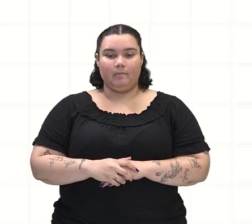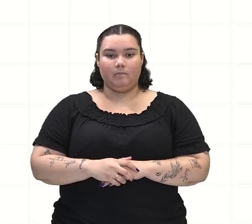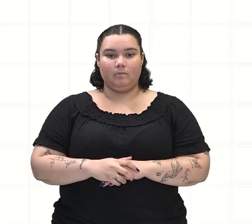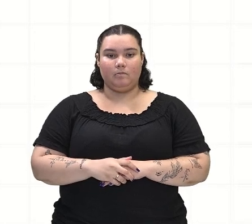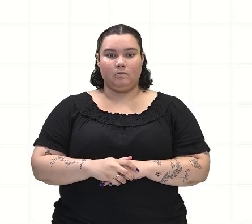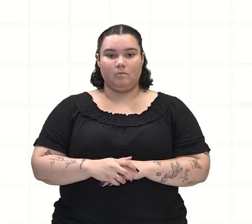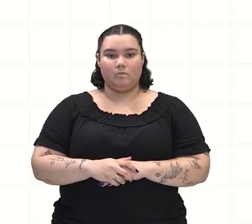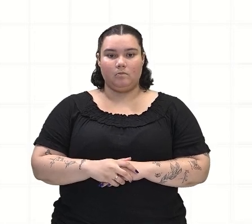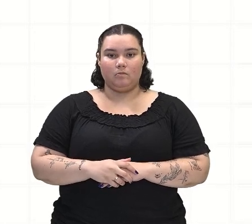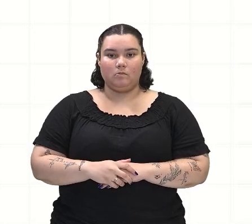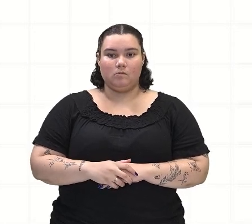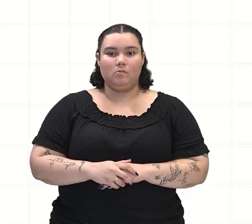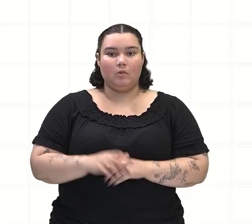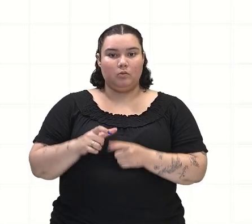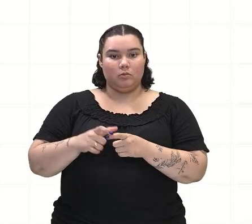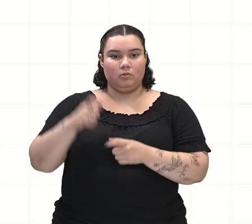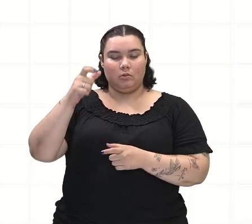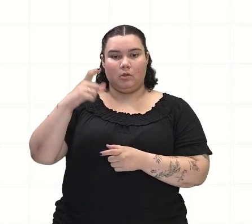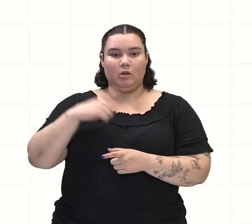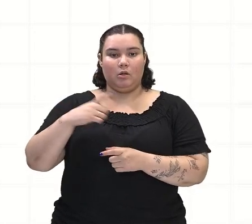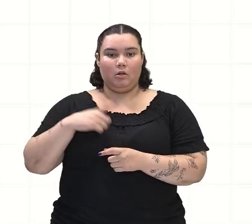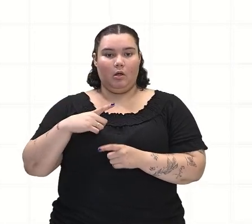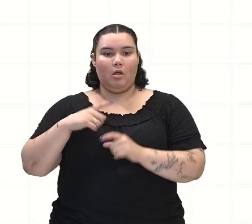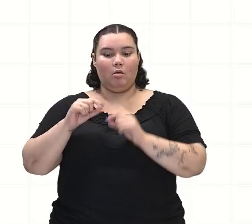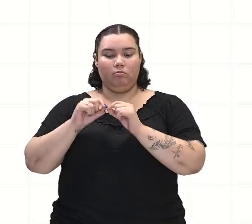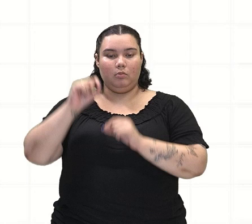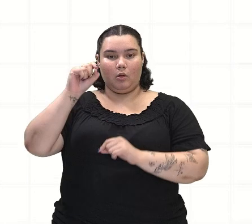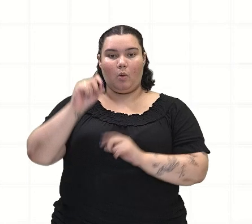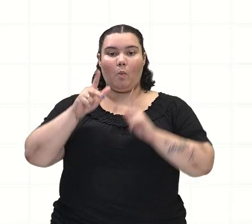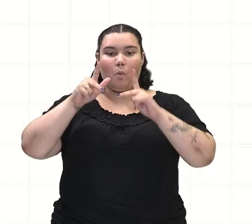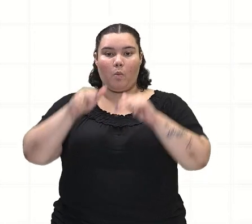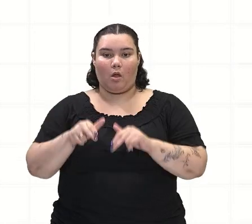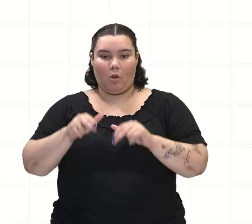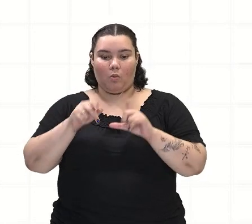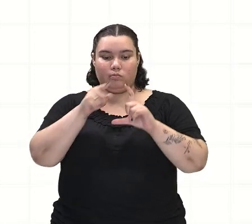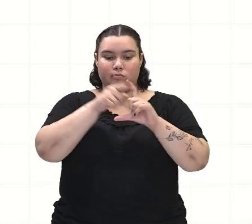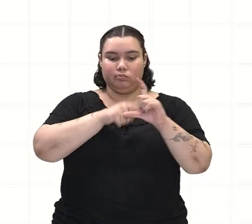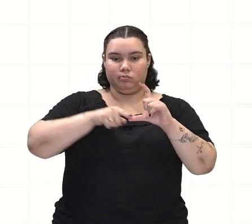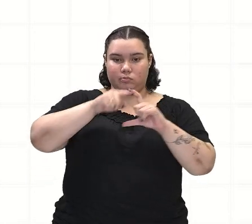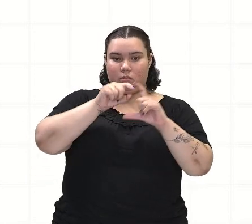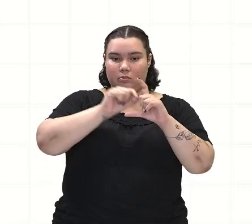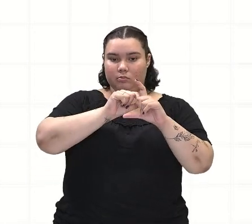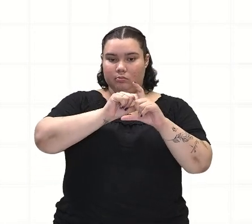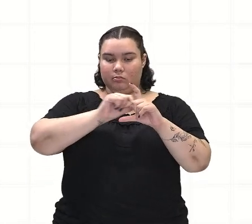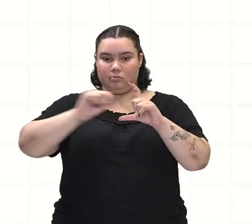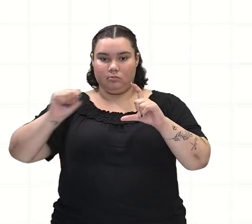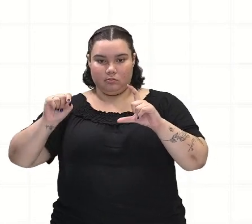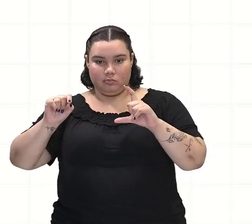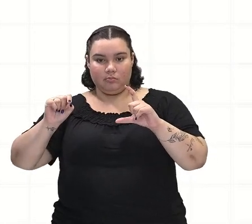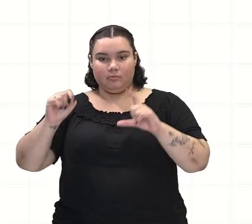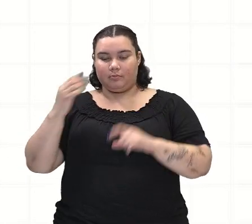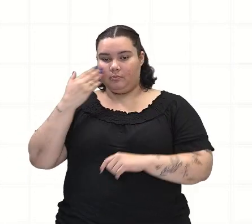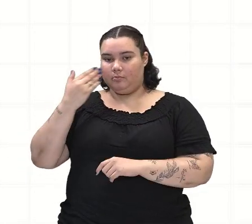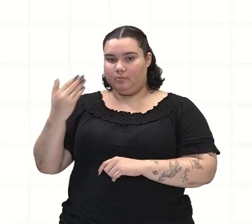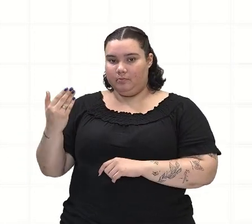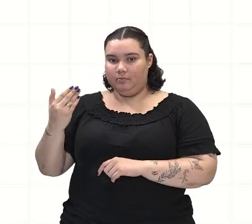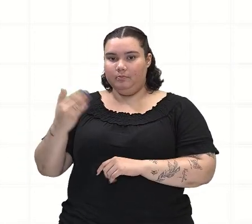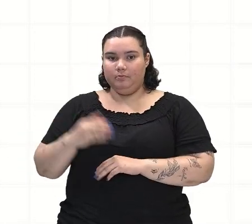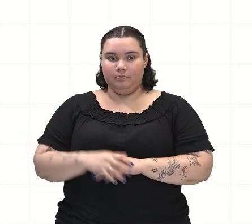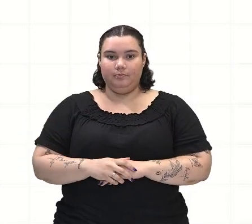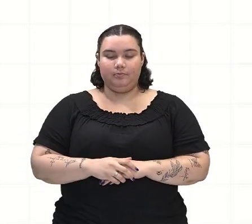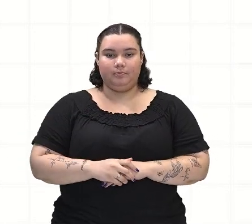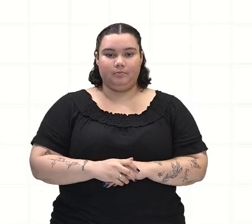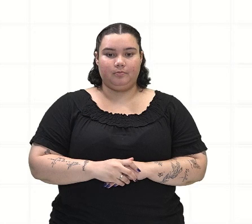a altura de um cilindro tem medida igual à do comprimento do diâmetro. O diâmetro é de um ponto ao